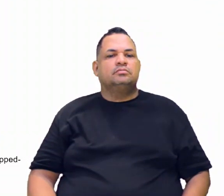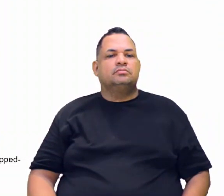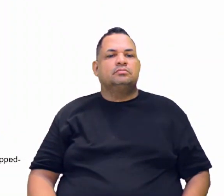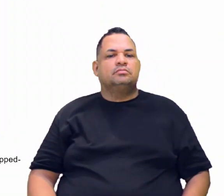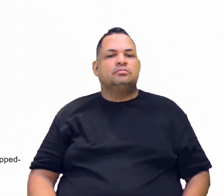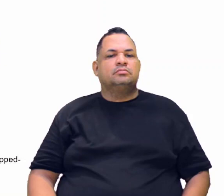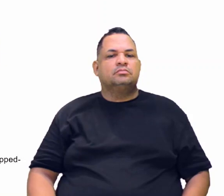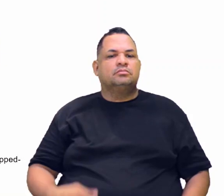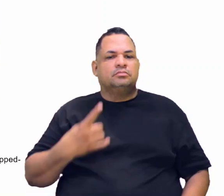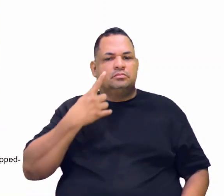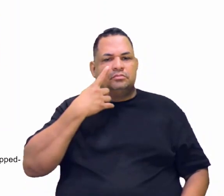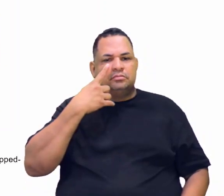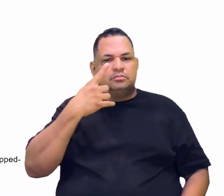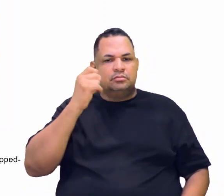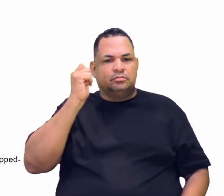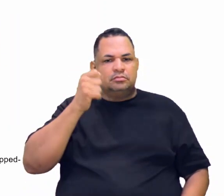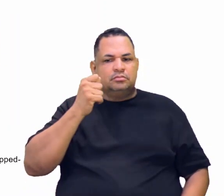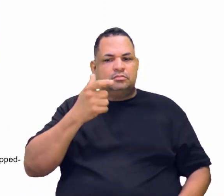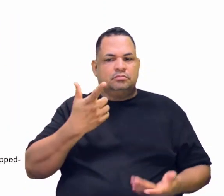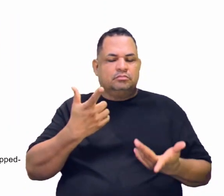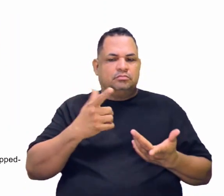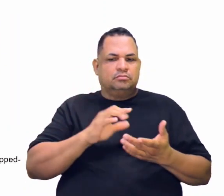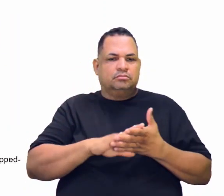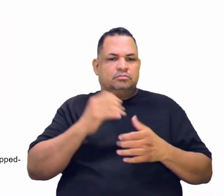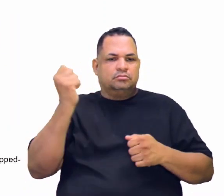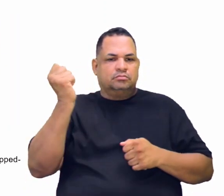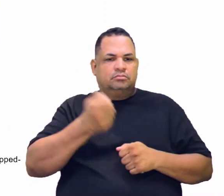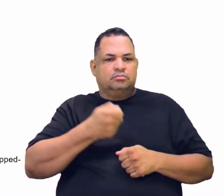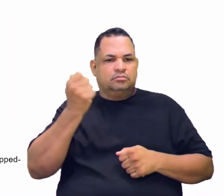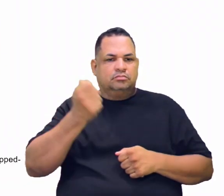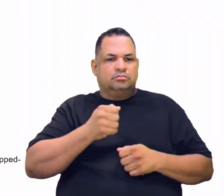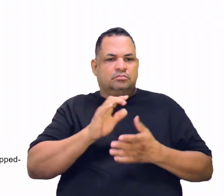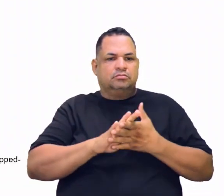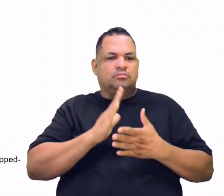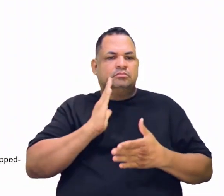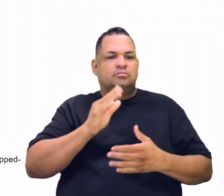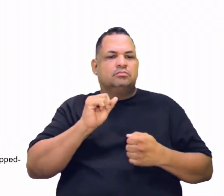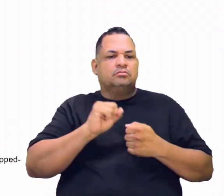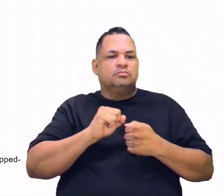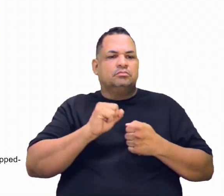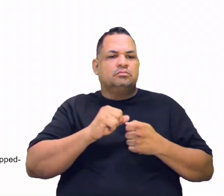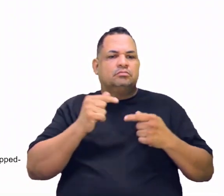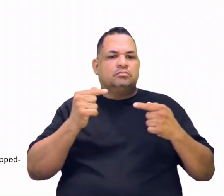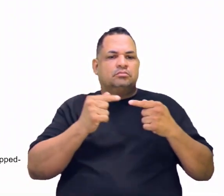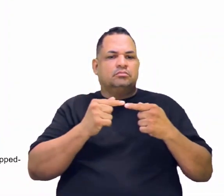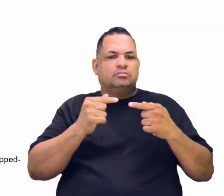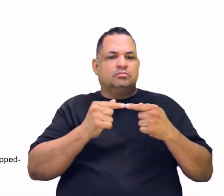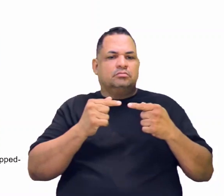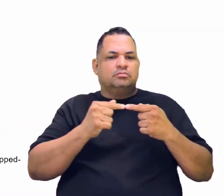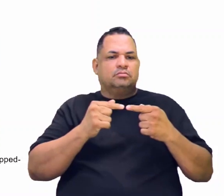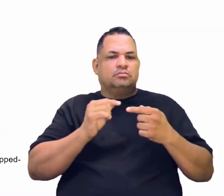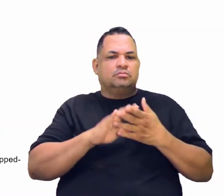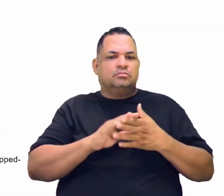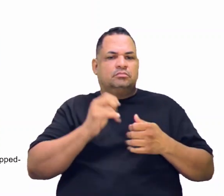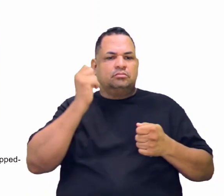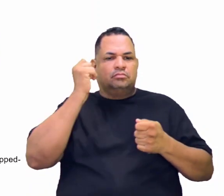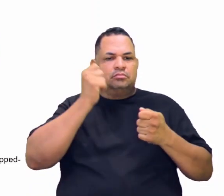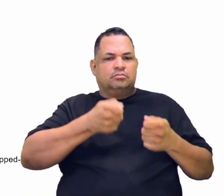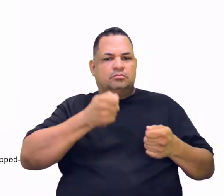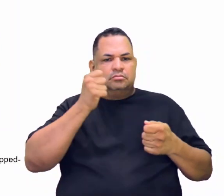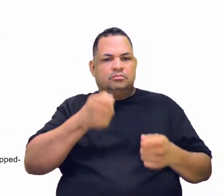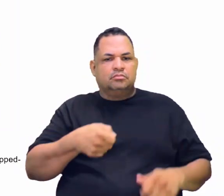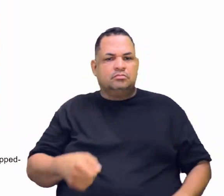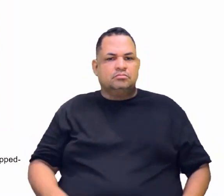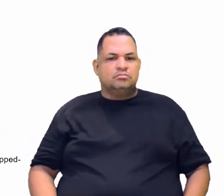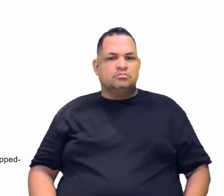teçado. Com certeza a FUNAI já fez contato com elas, né? O machado na mão